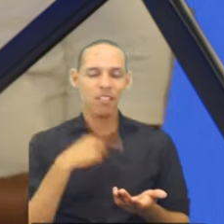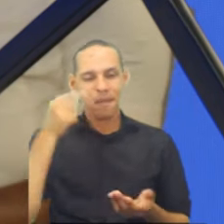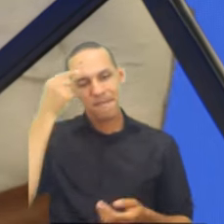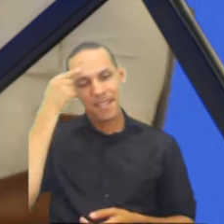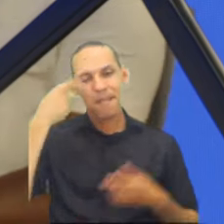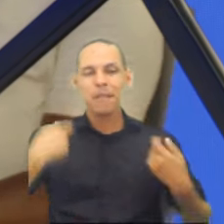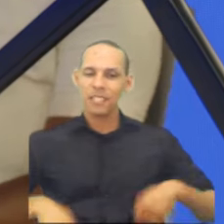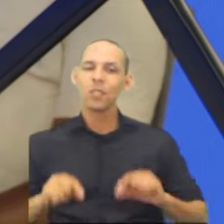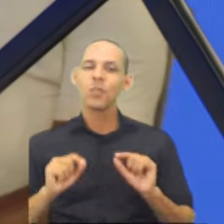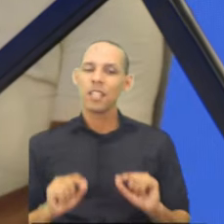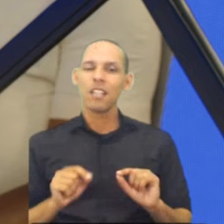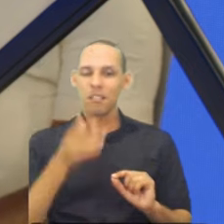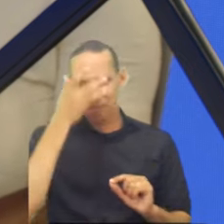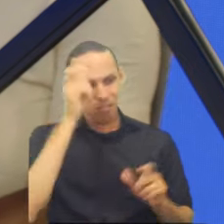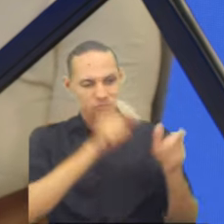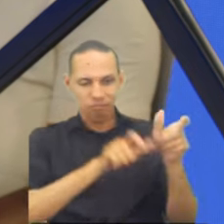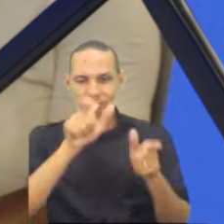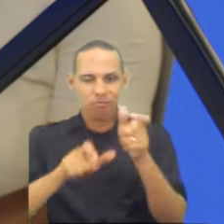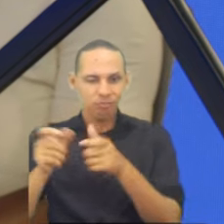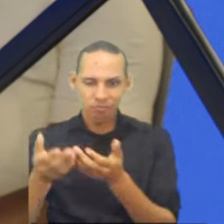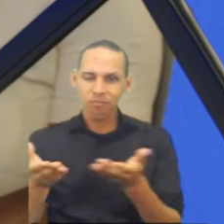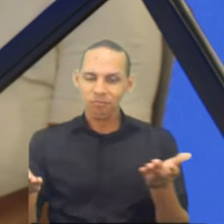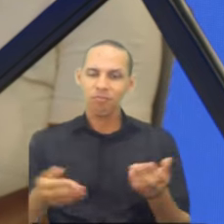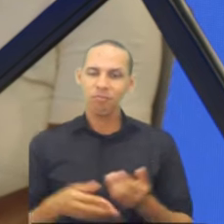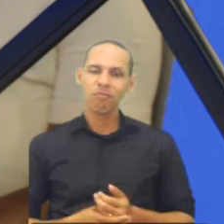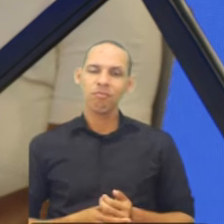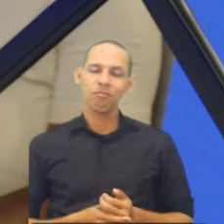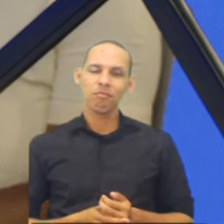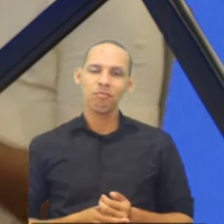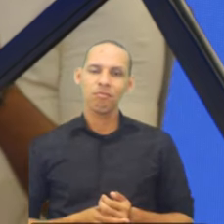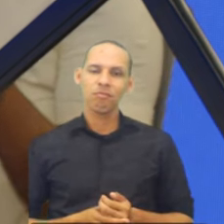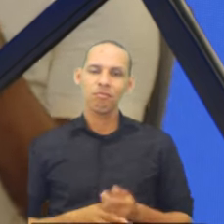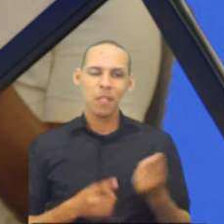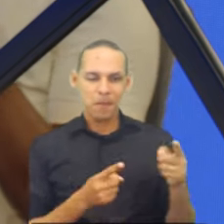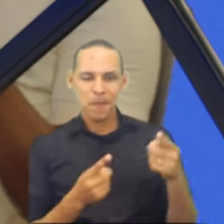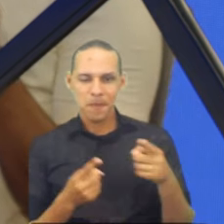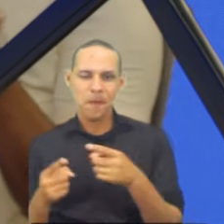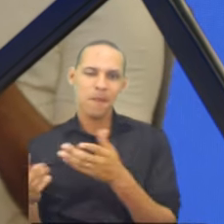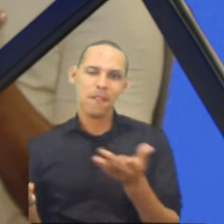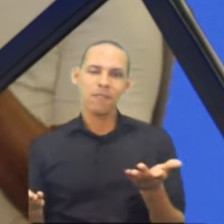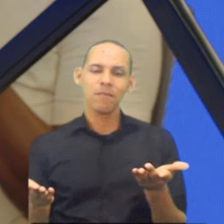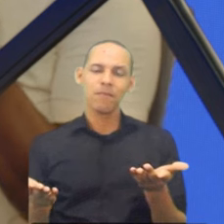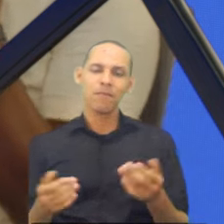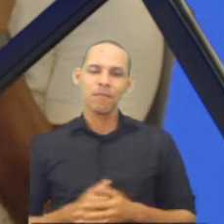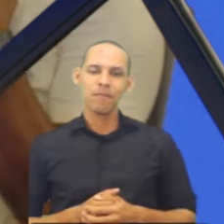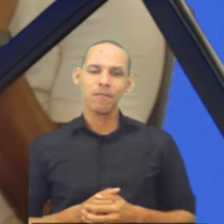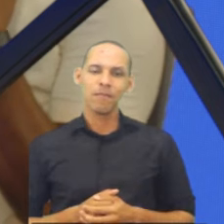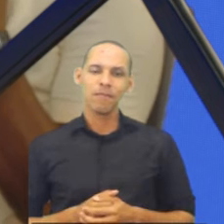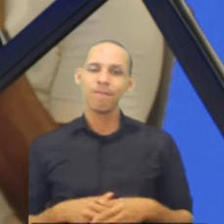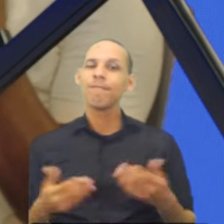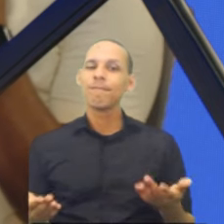a gente não pensar nessa questão de como as de como a Como provocar essas questões nas